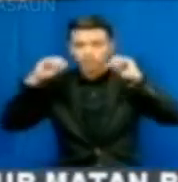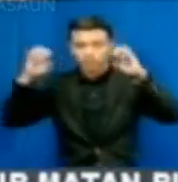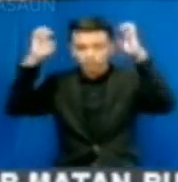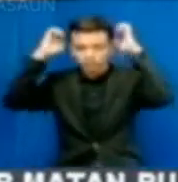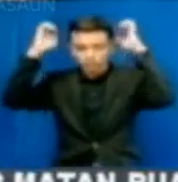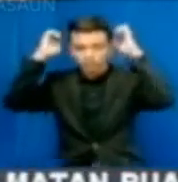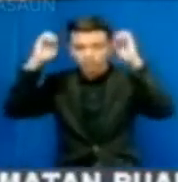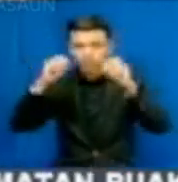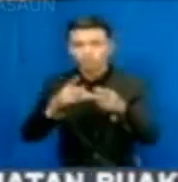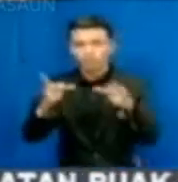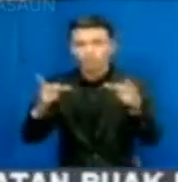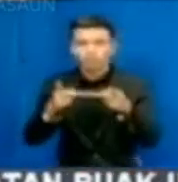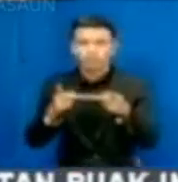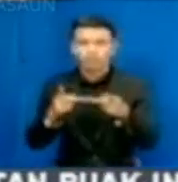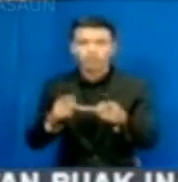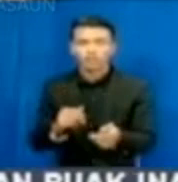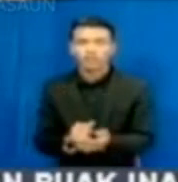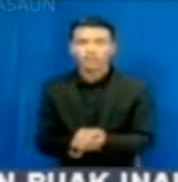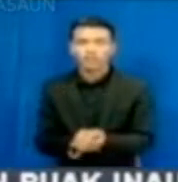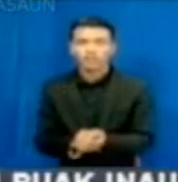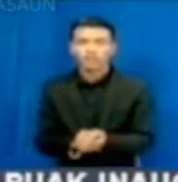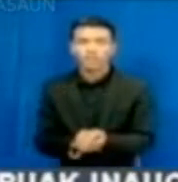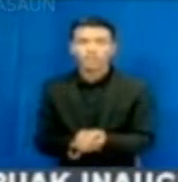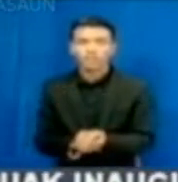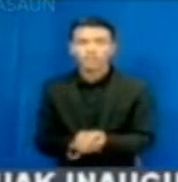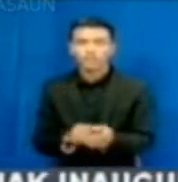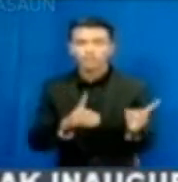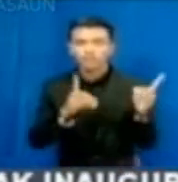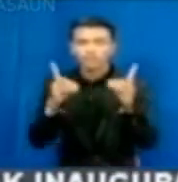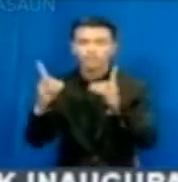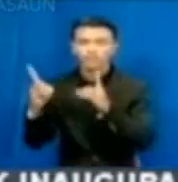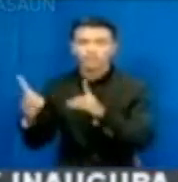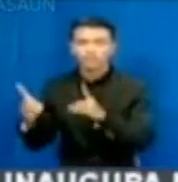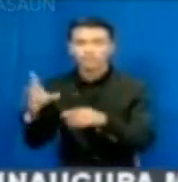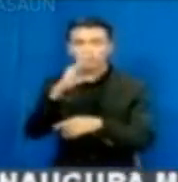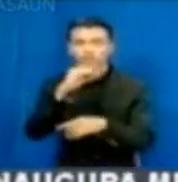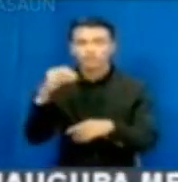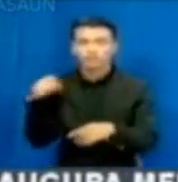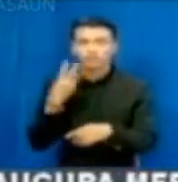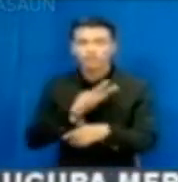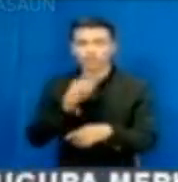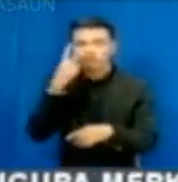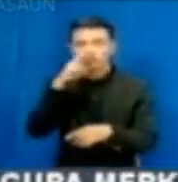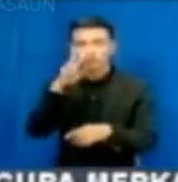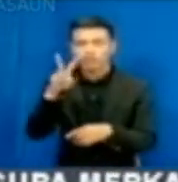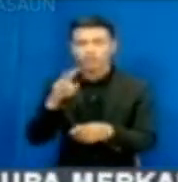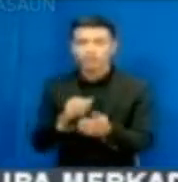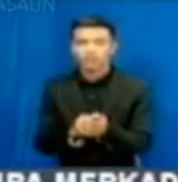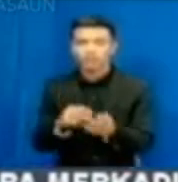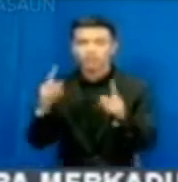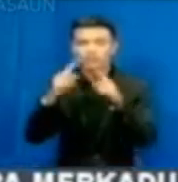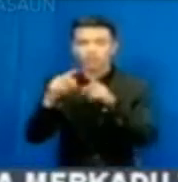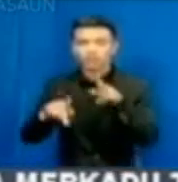Ita Ita Trasa Mato Kola Parte Tarde Tua Implementação Nyan Ita Tis Hala Sensibilização Profunda Bá Liu